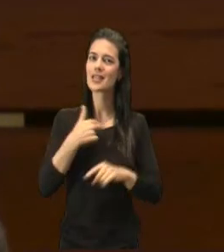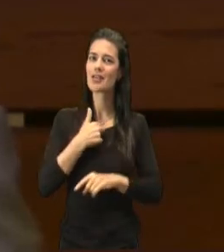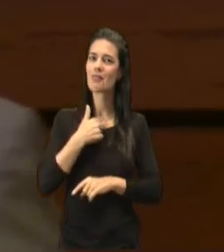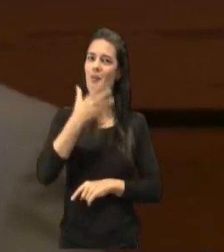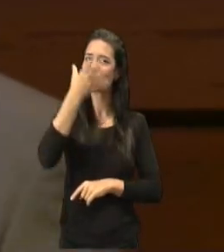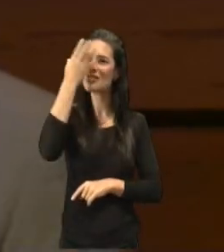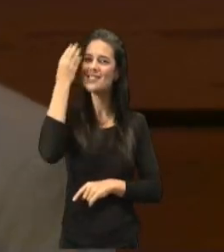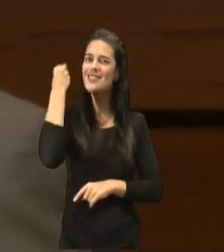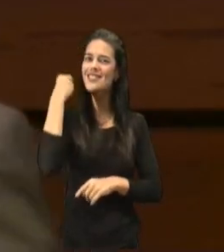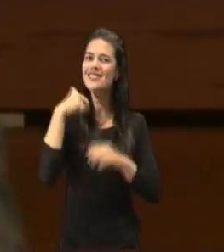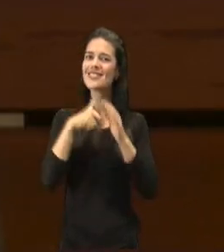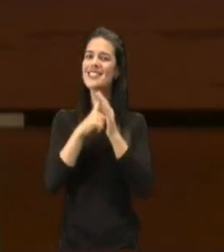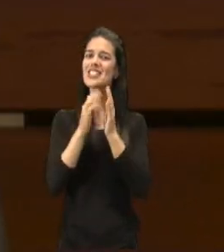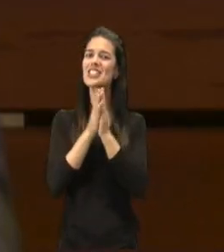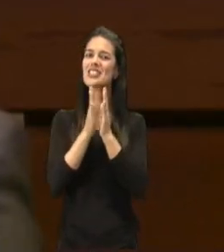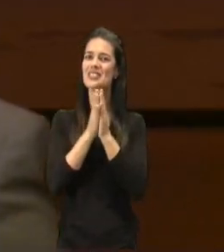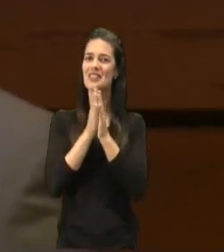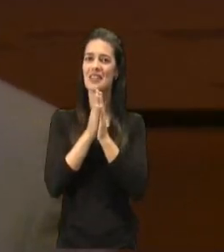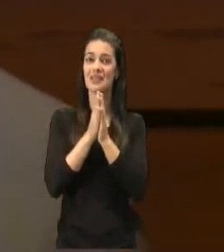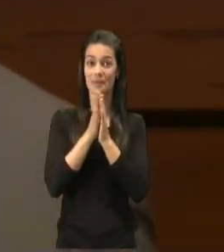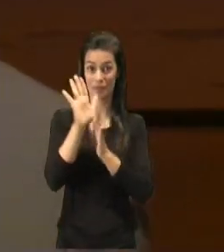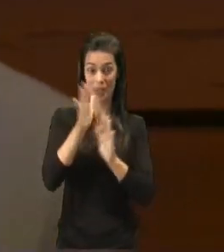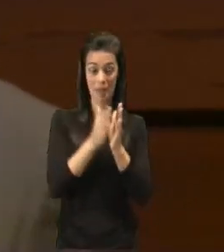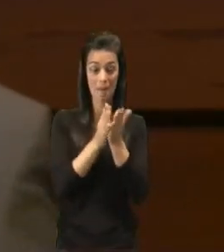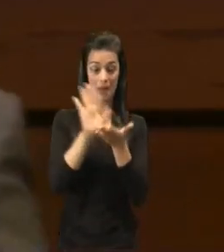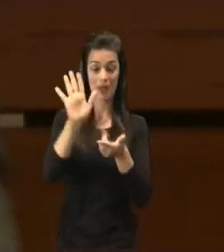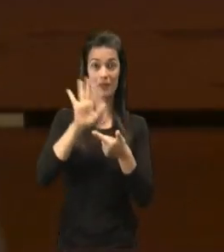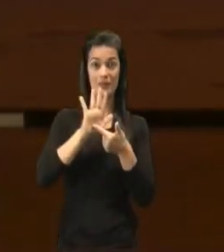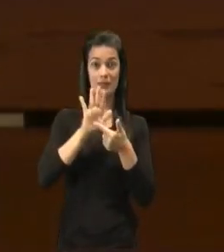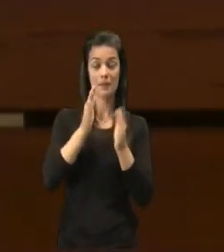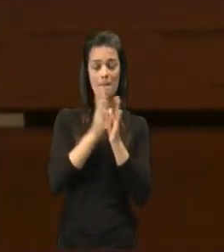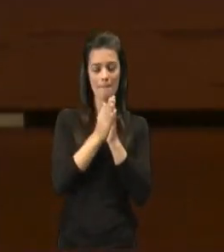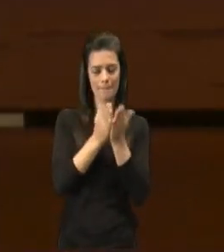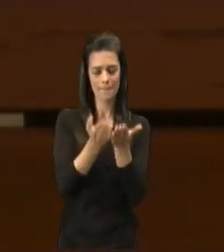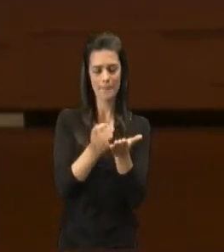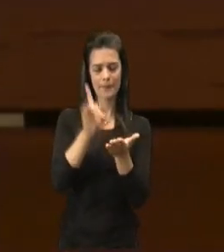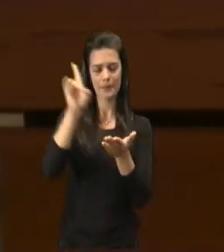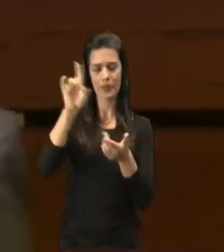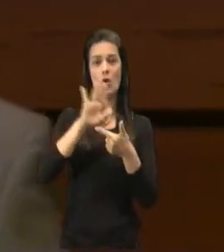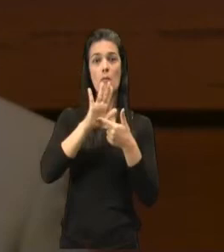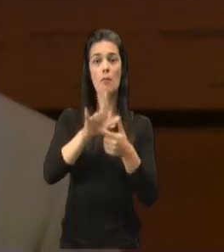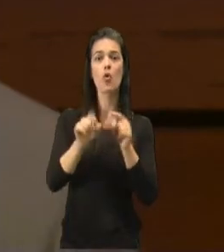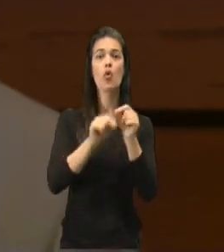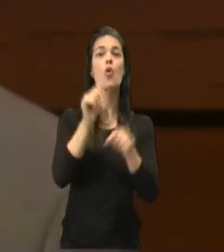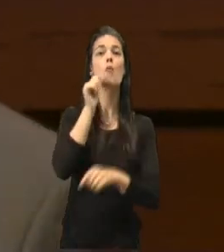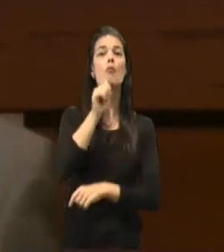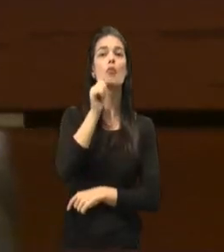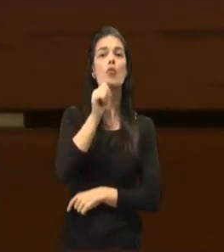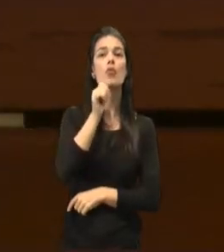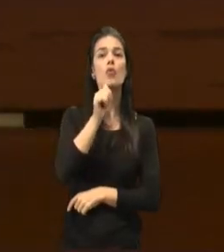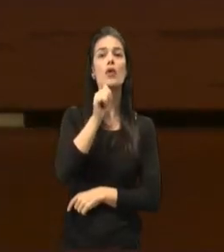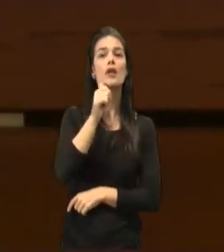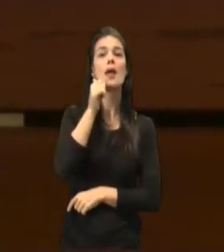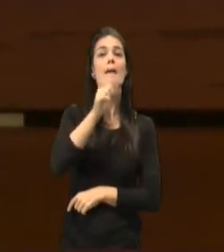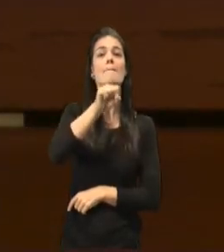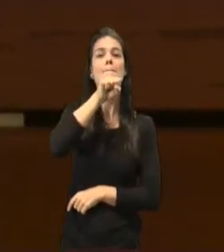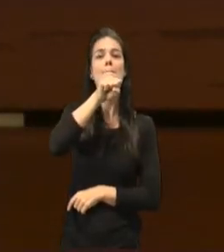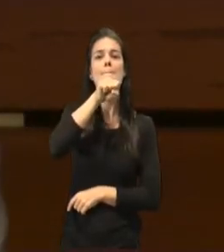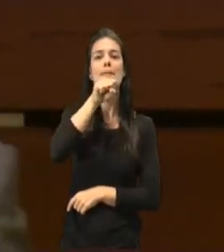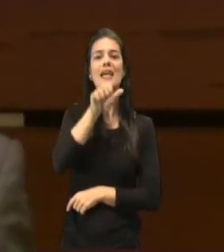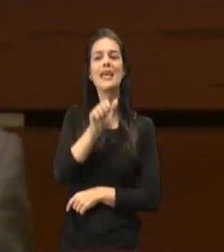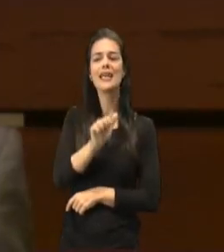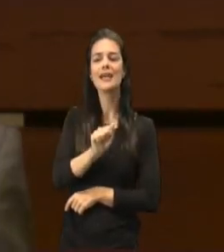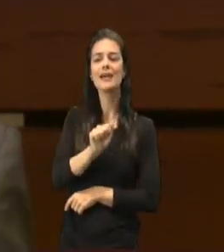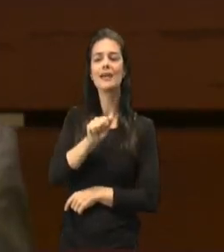esta mulher, esta mãe chamada Ana, uma das mães da Bíblia. A Bíblia ela possui inúmeros exemplos de maternidade,